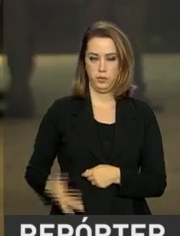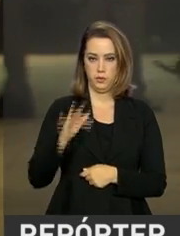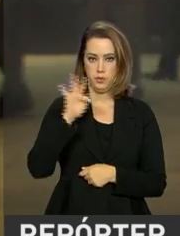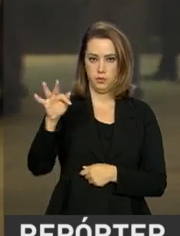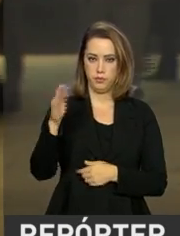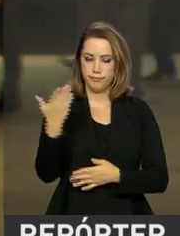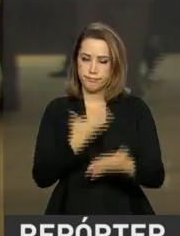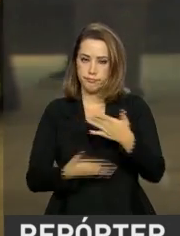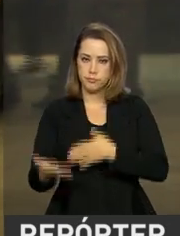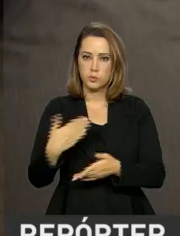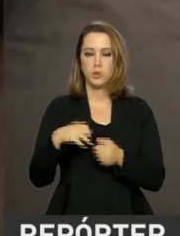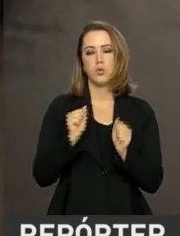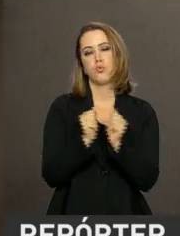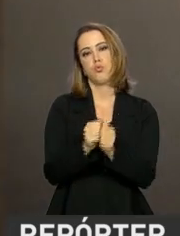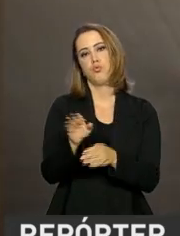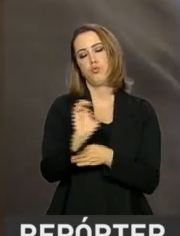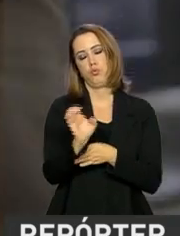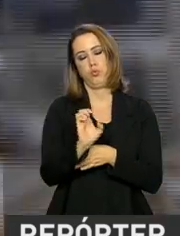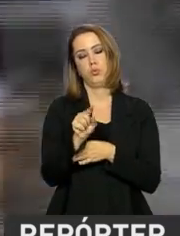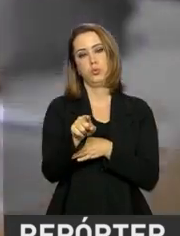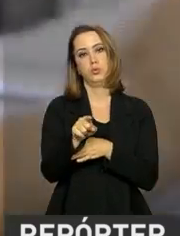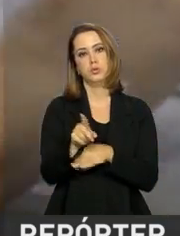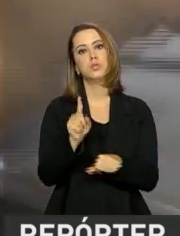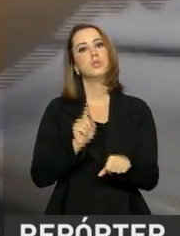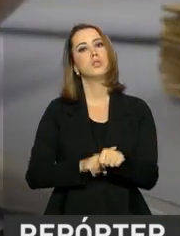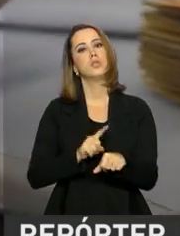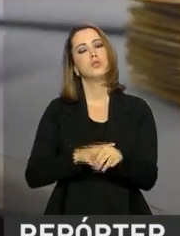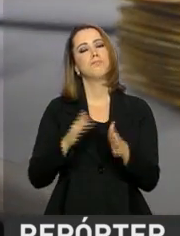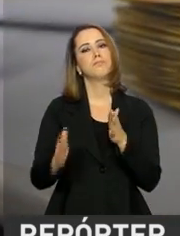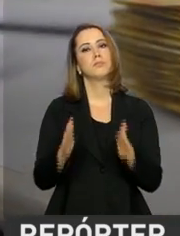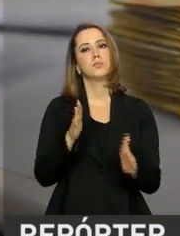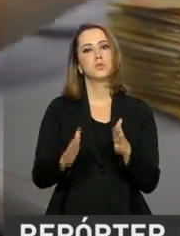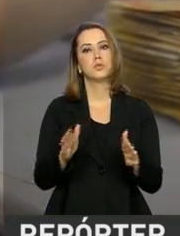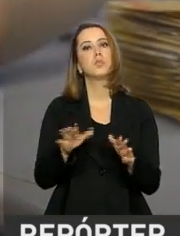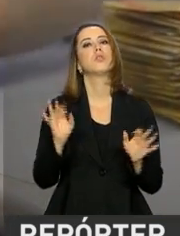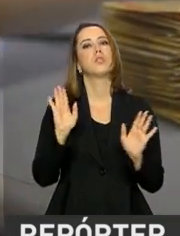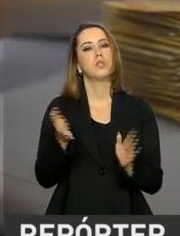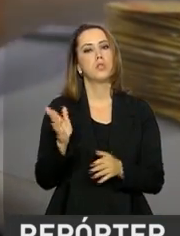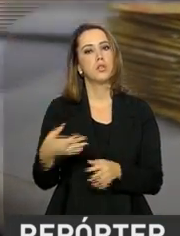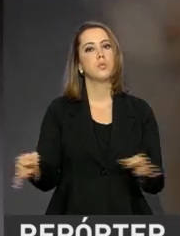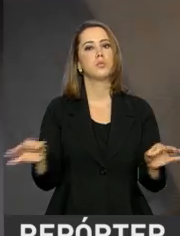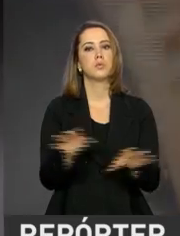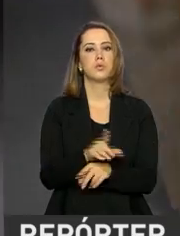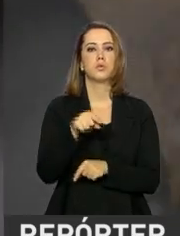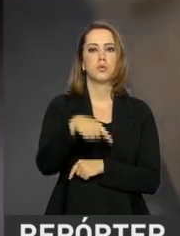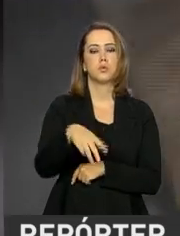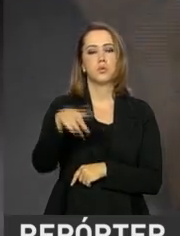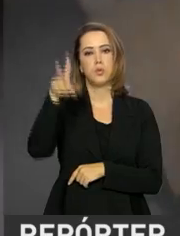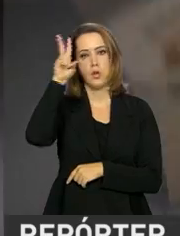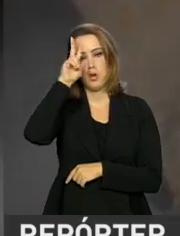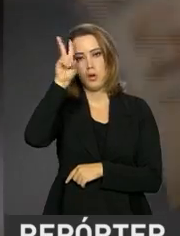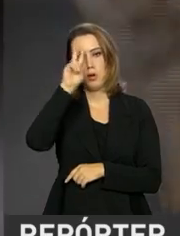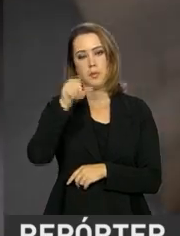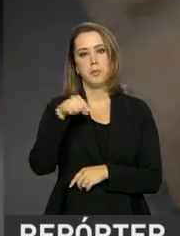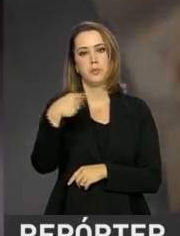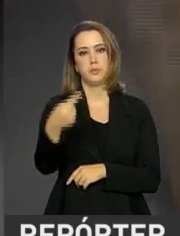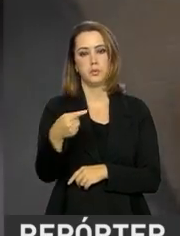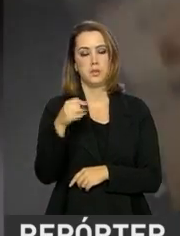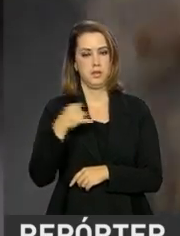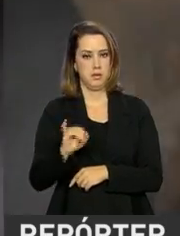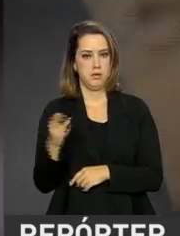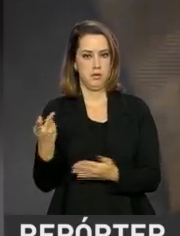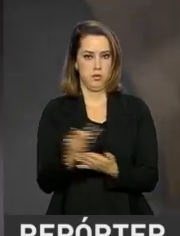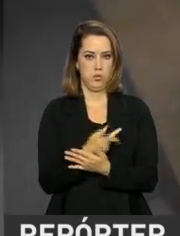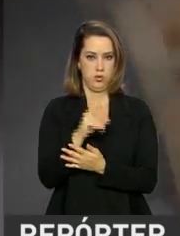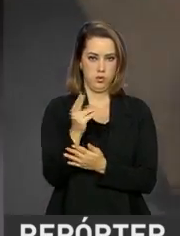questão com os estados o tempo para se chegar a um acordo termina na próxima segunda-feira se a mudança valer para todos os estados